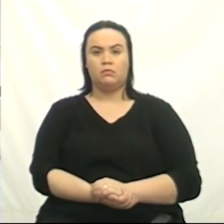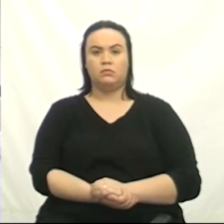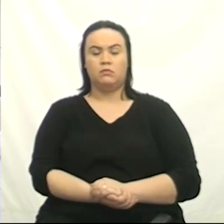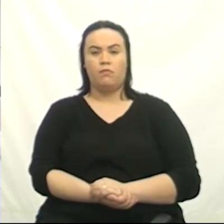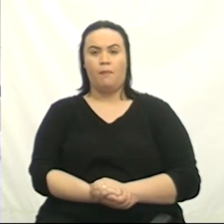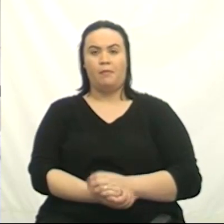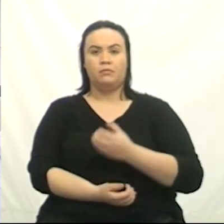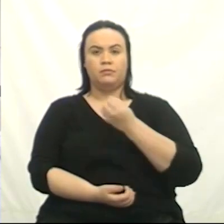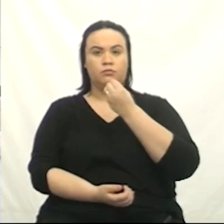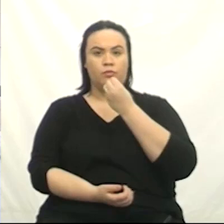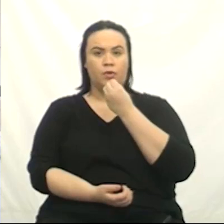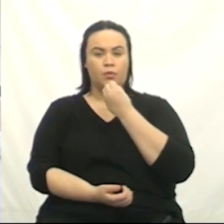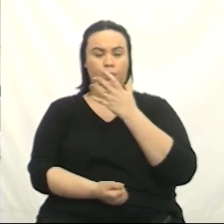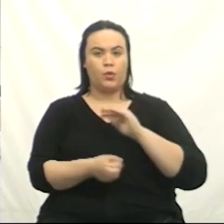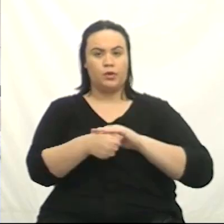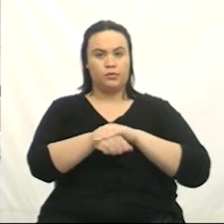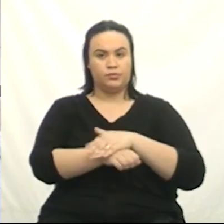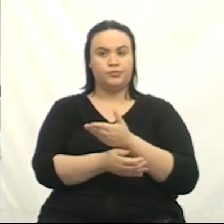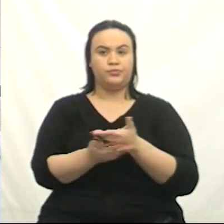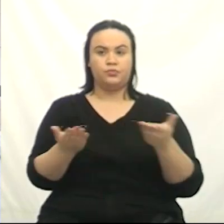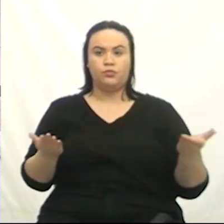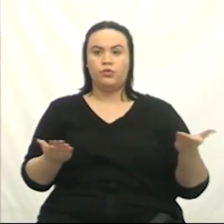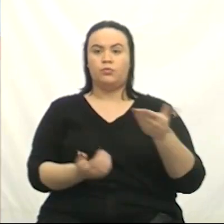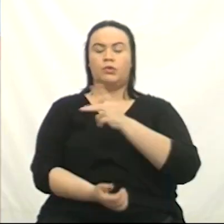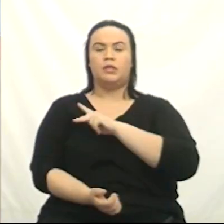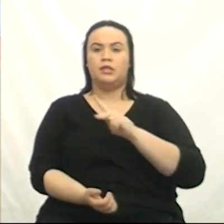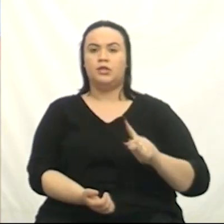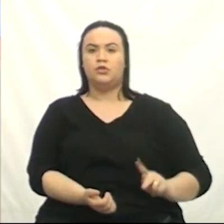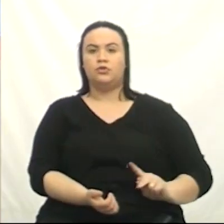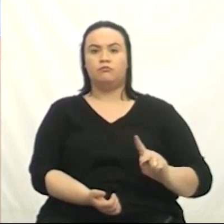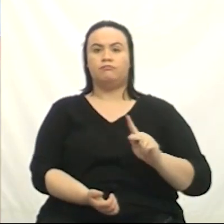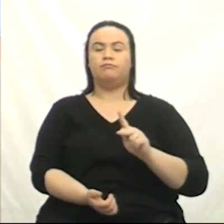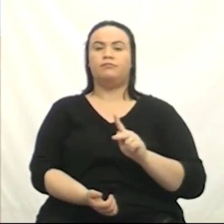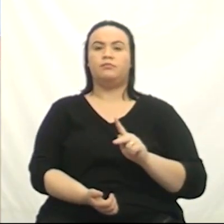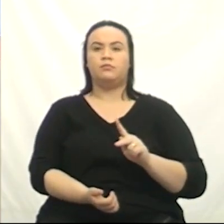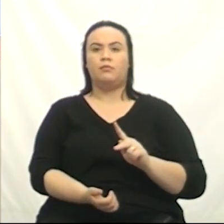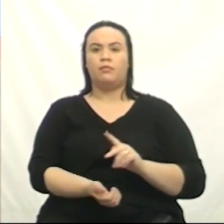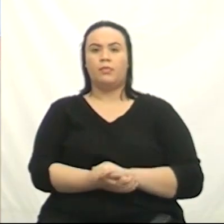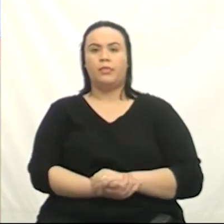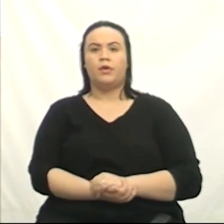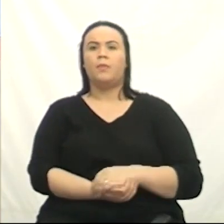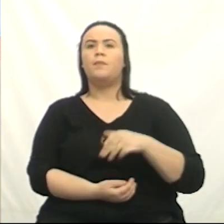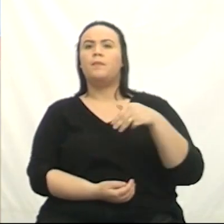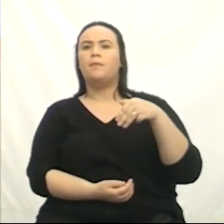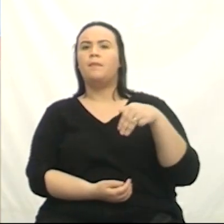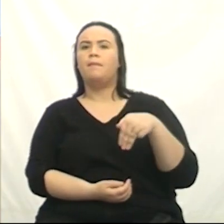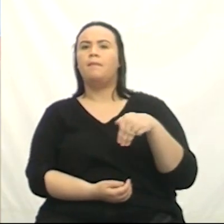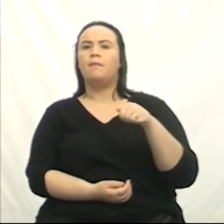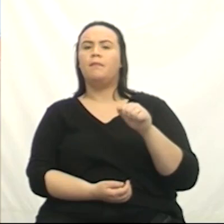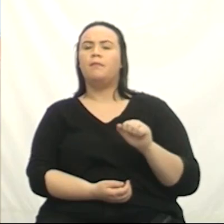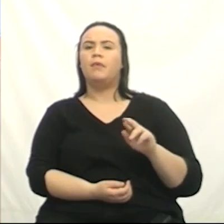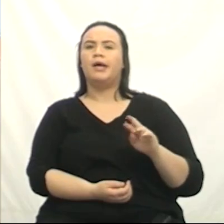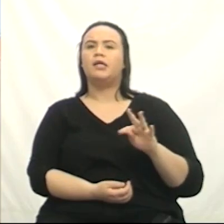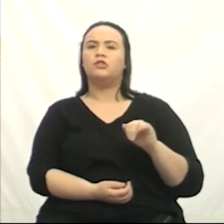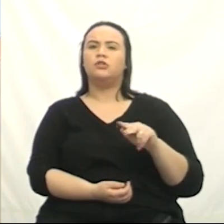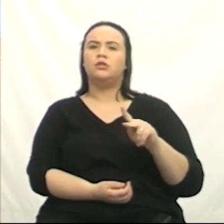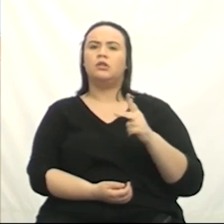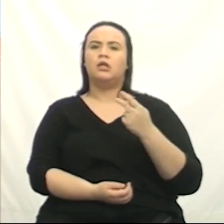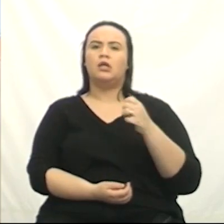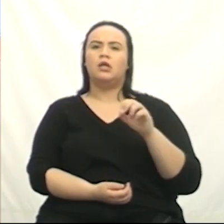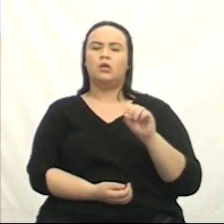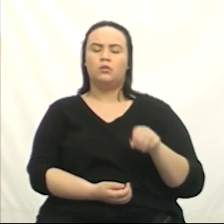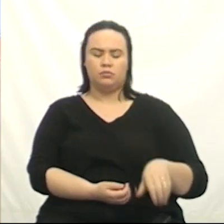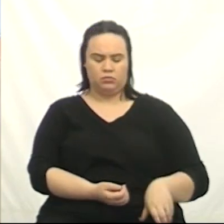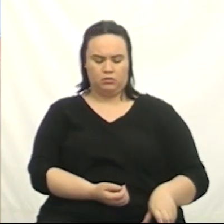Boa noite, presidente, membros da mesa, vereadores, Martinello, liderança do Verdinho, pessoal da Sática,